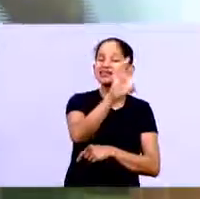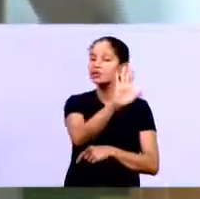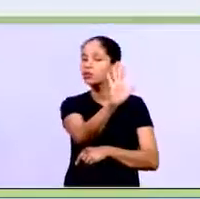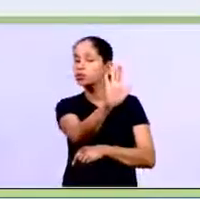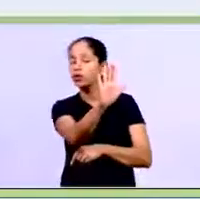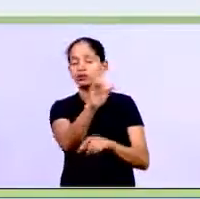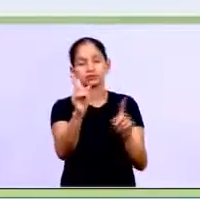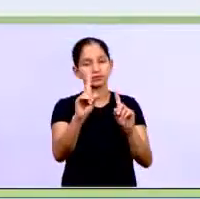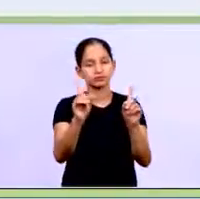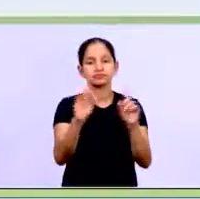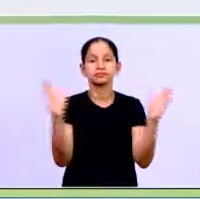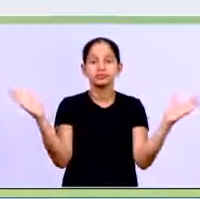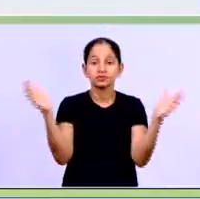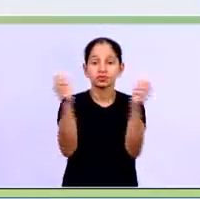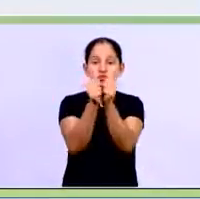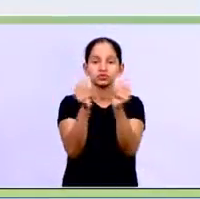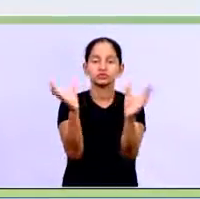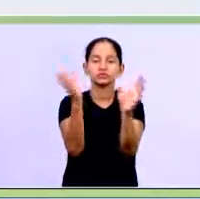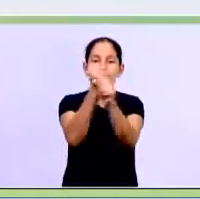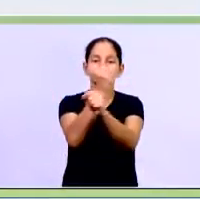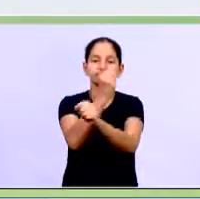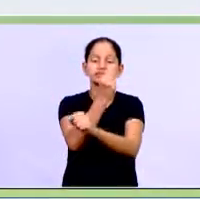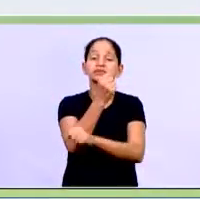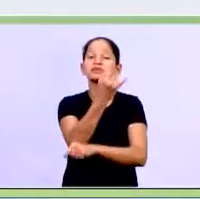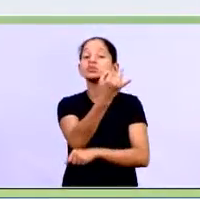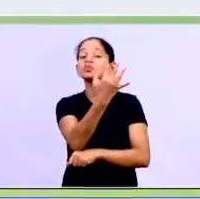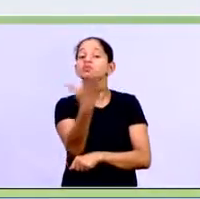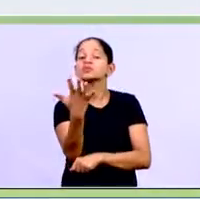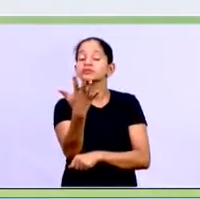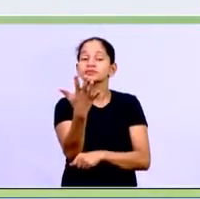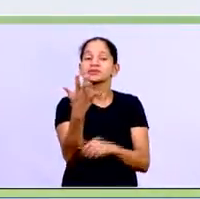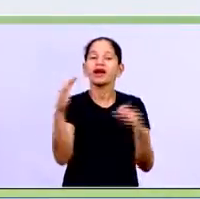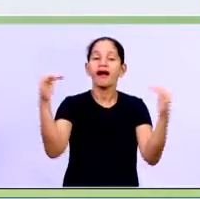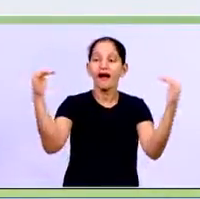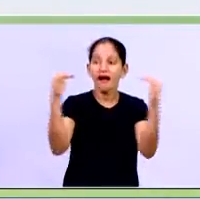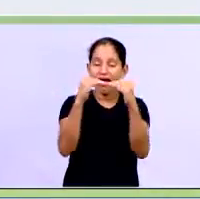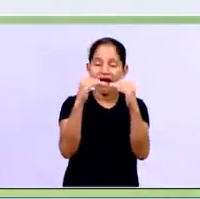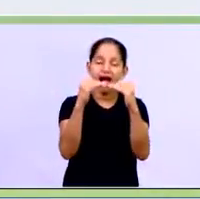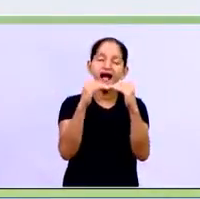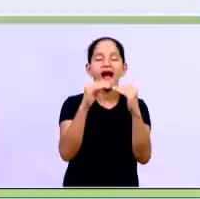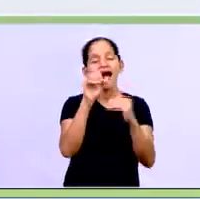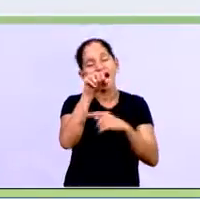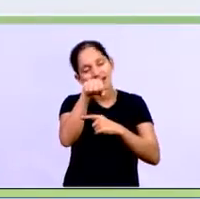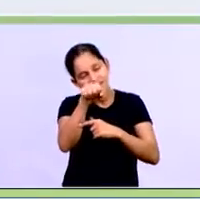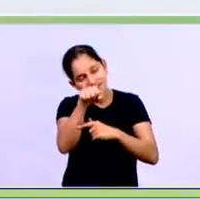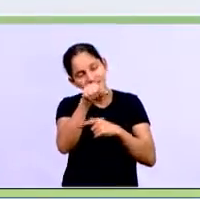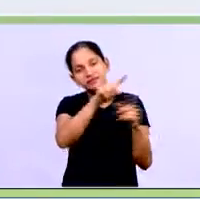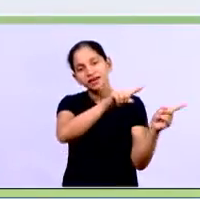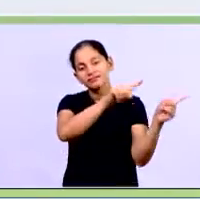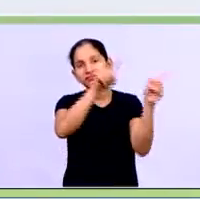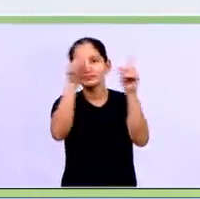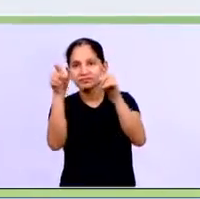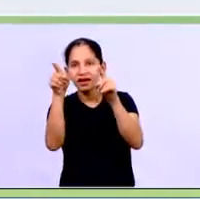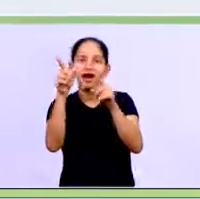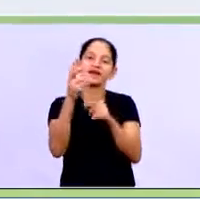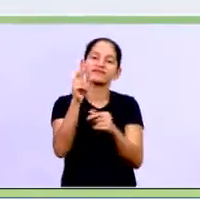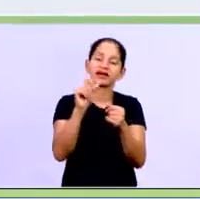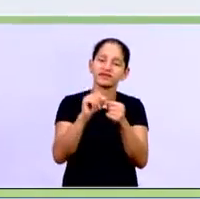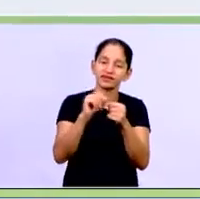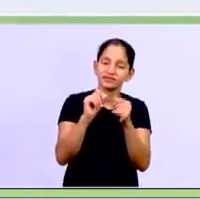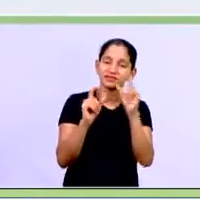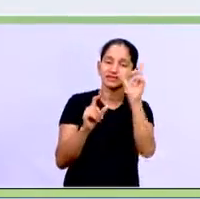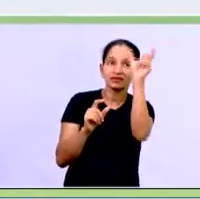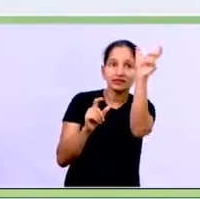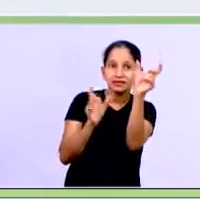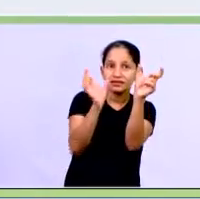E quanto que vai ser o pagamento? Ora, o pagamento vai ser o quê? A soma, pagamento é o quê? A soma da